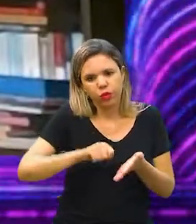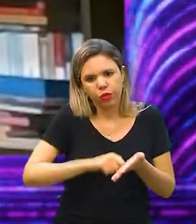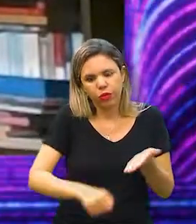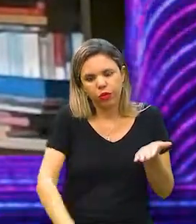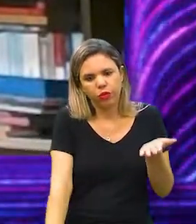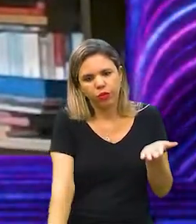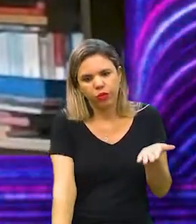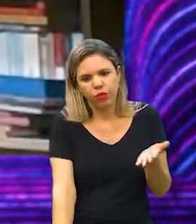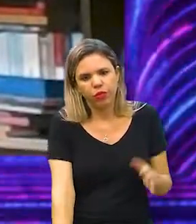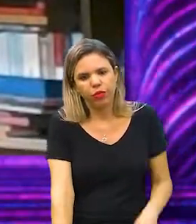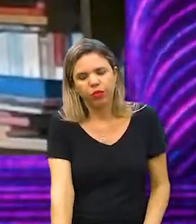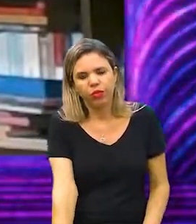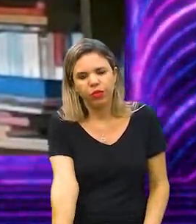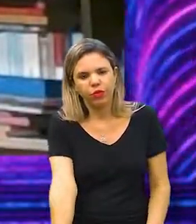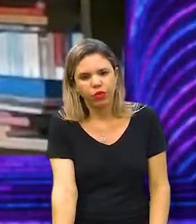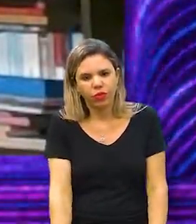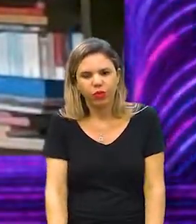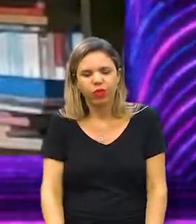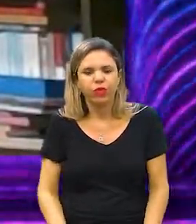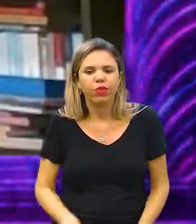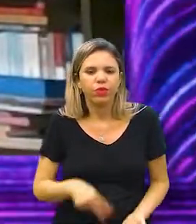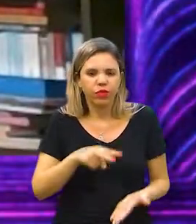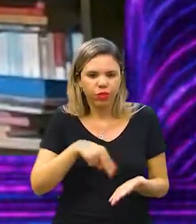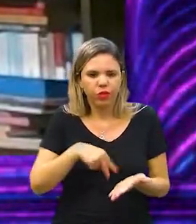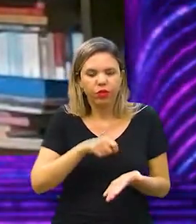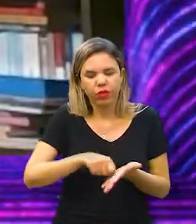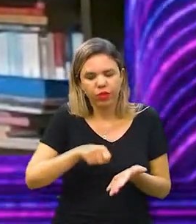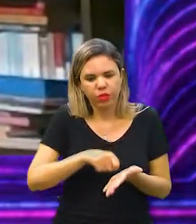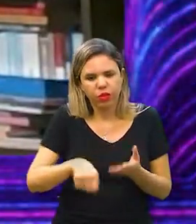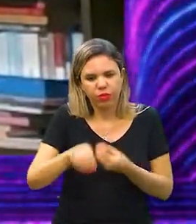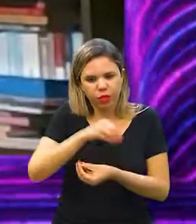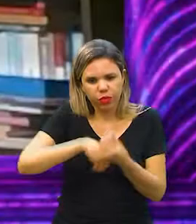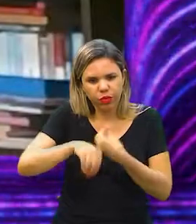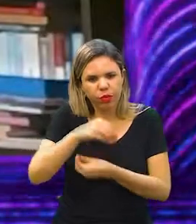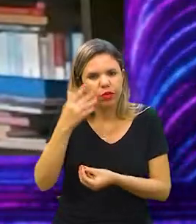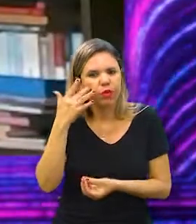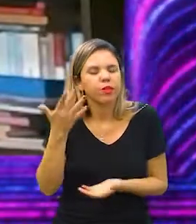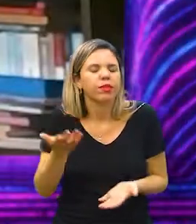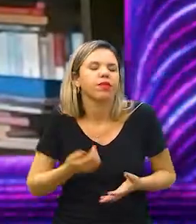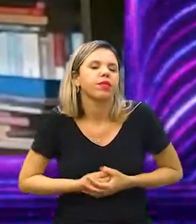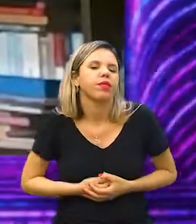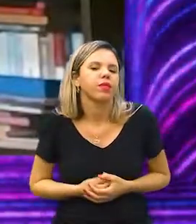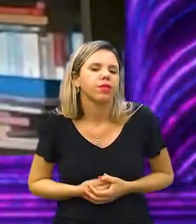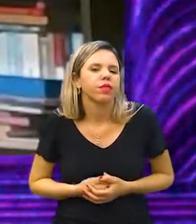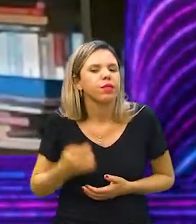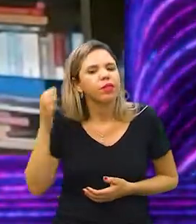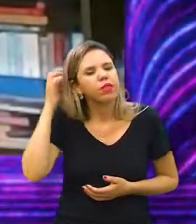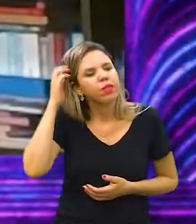Olha só. Será uma escritora. Tem que misturar?